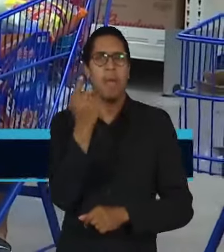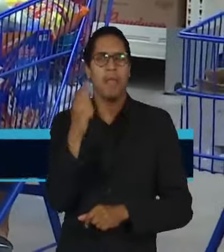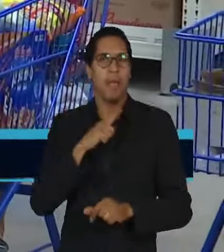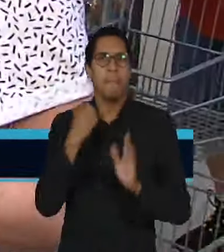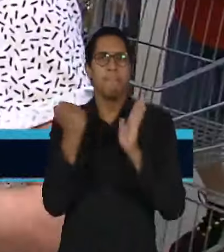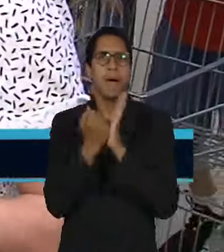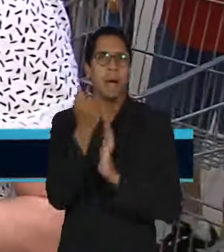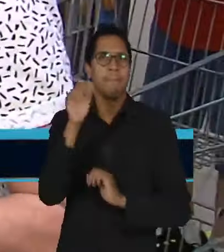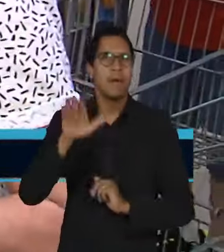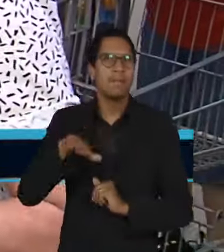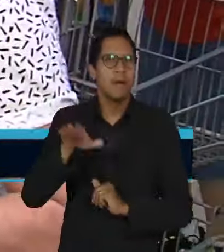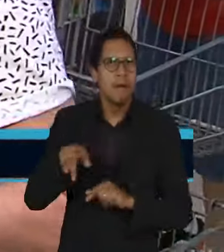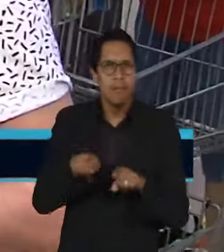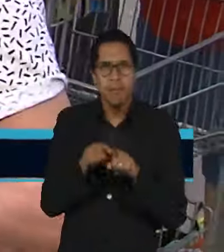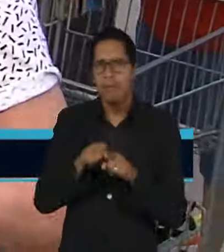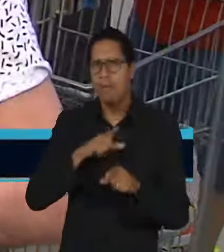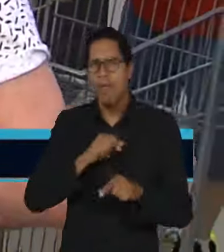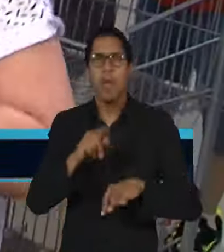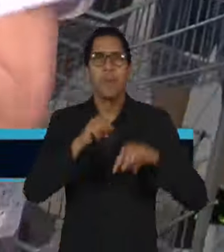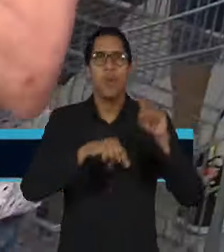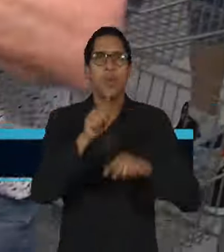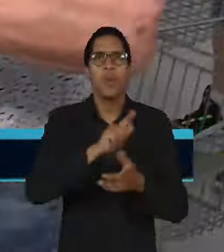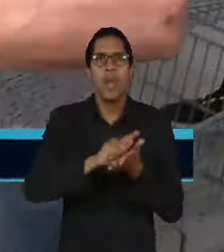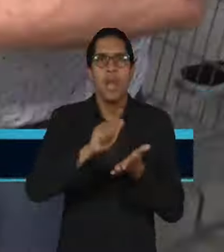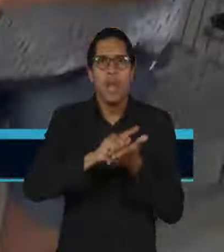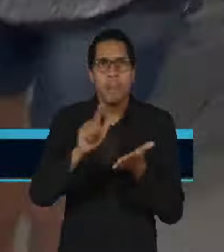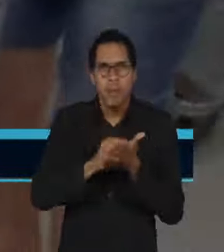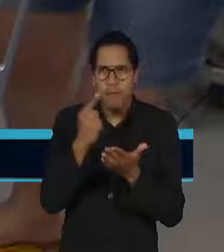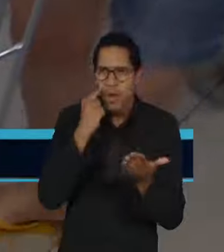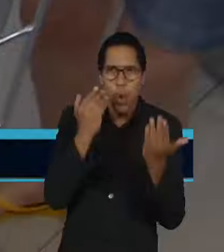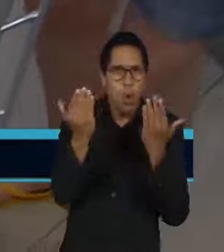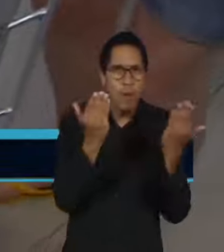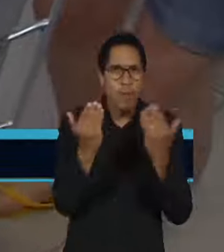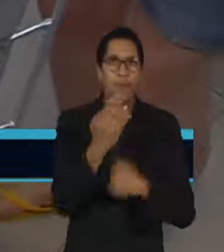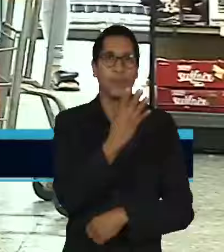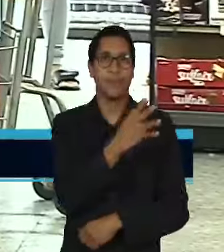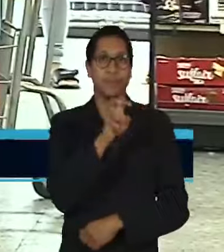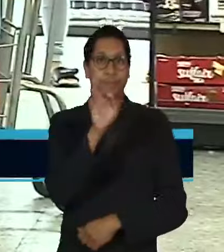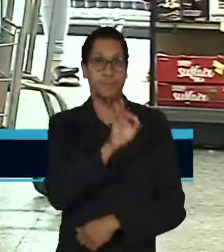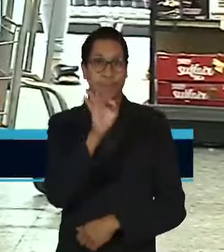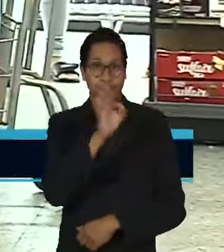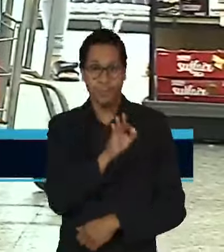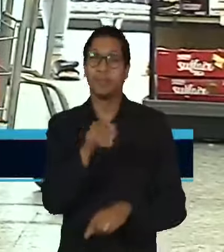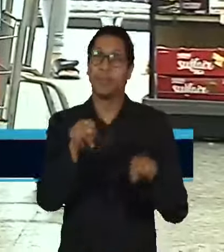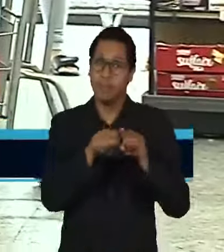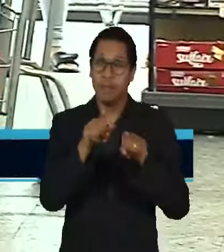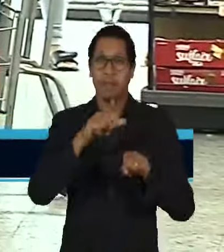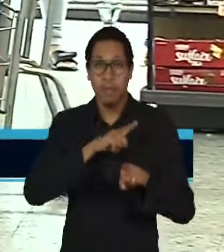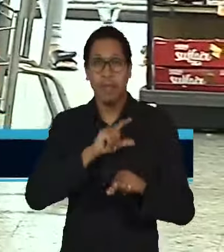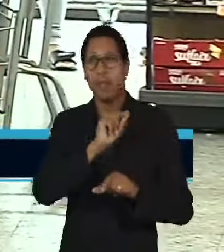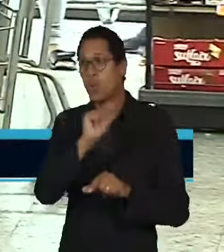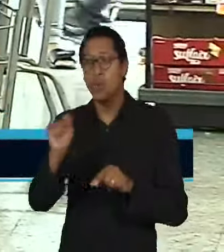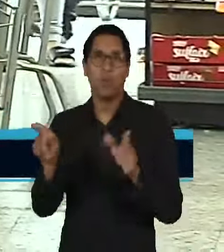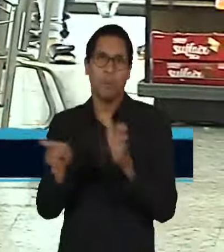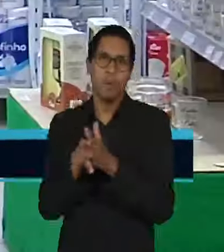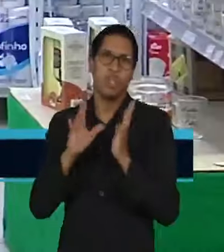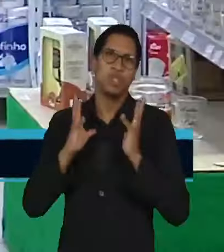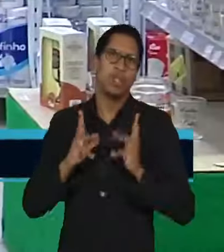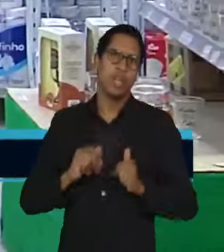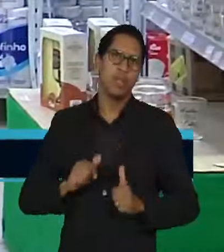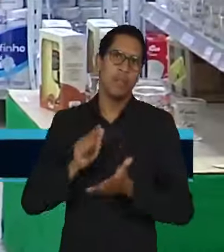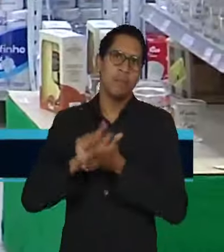de alimentos e produtos de limpeza. 45% fazem o mesmo para itens de cuidado